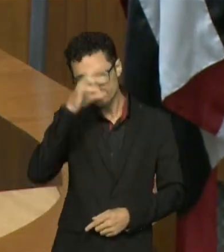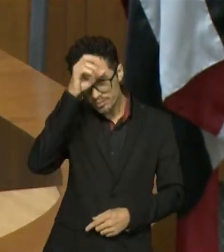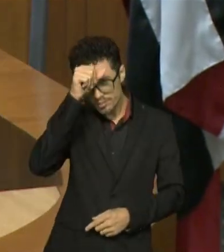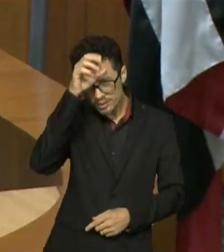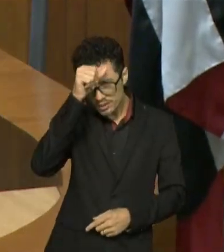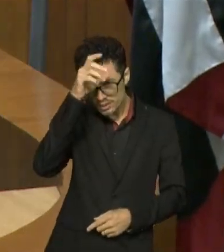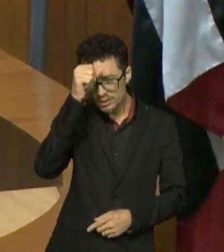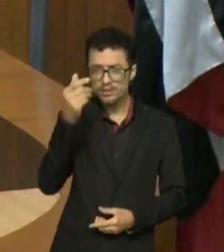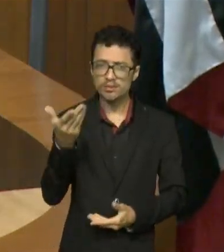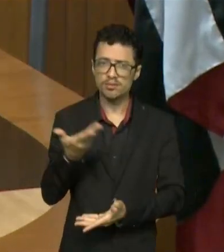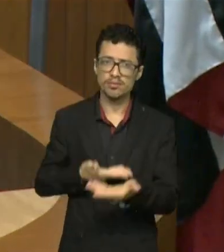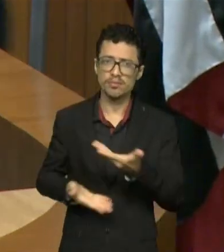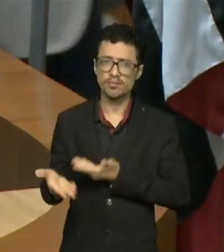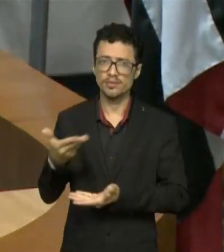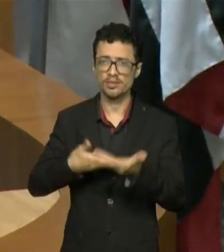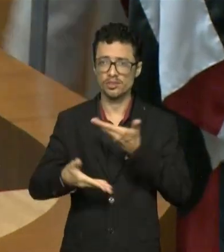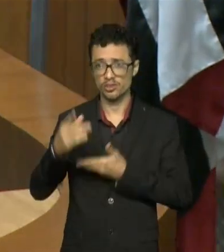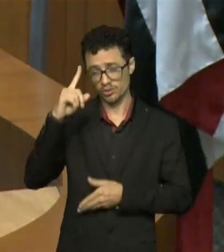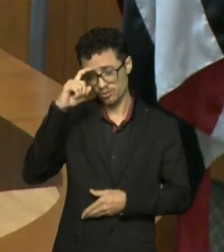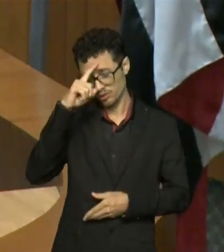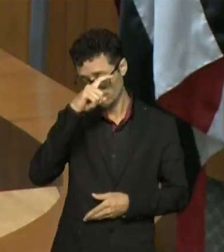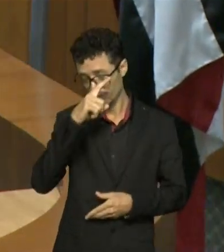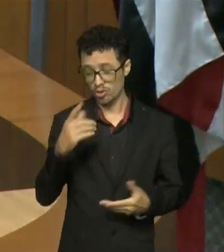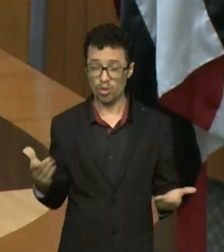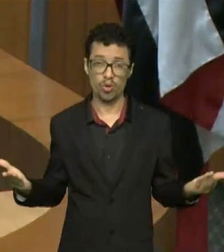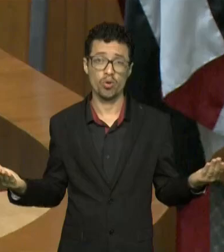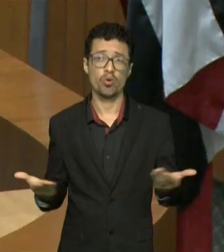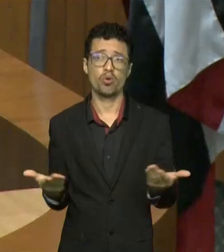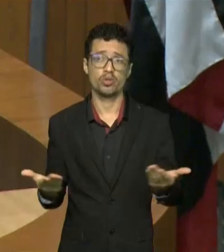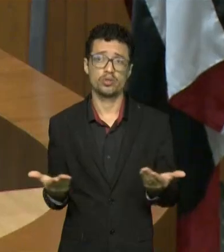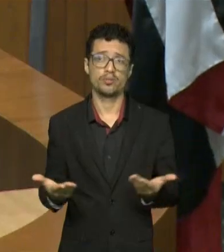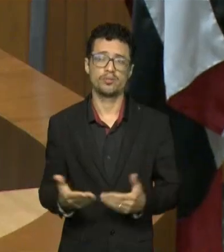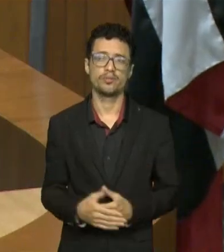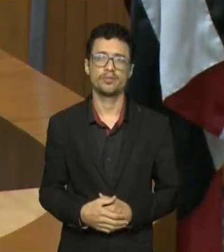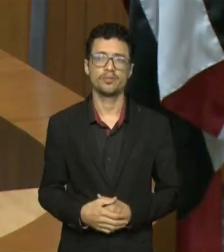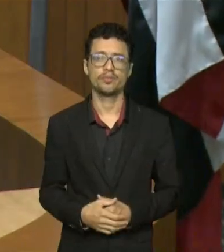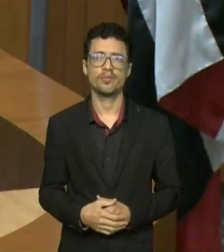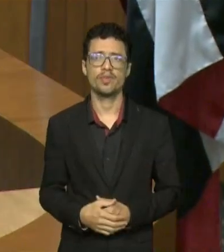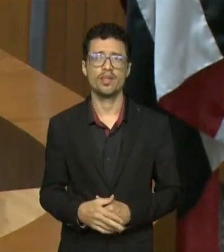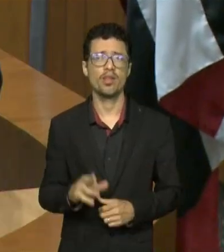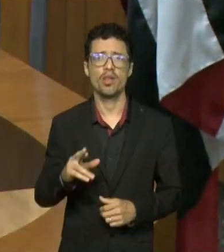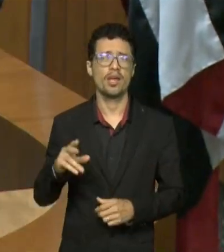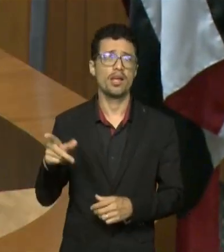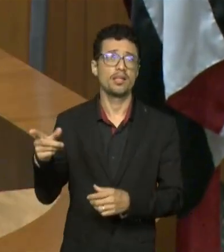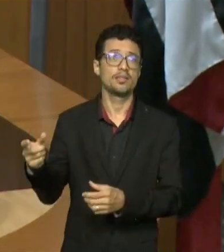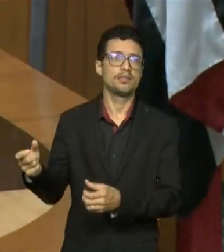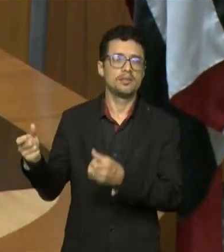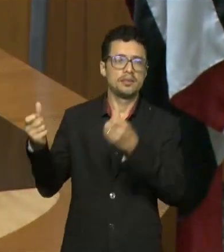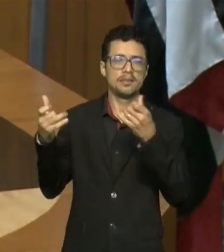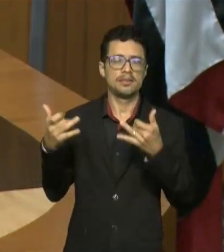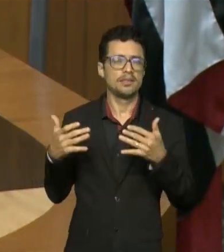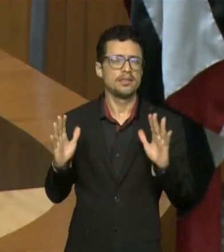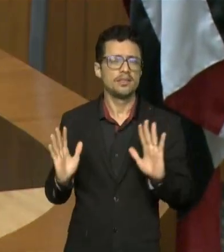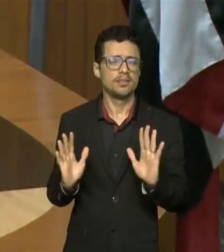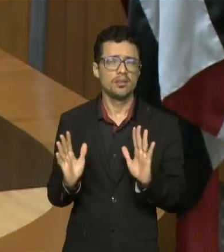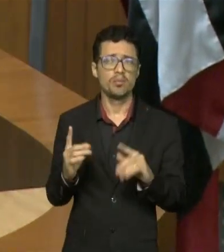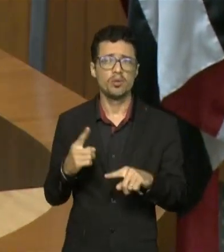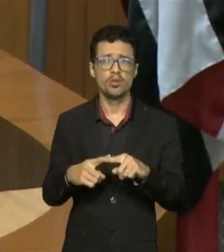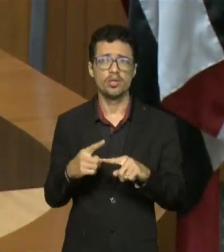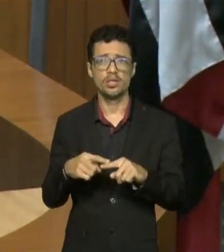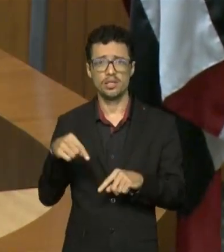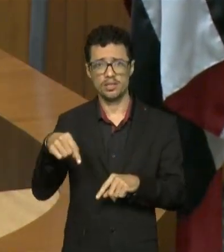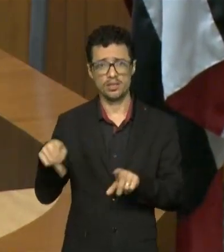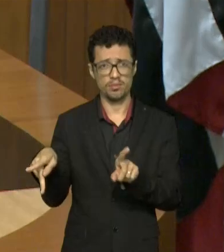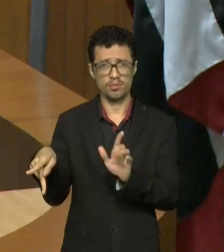mesmo. Hoje, e não são eles que me falam isso, até porque esses do gabinete militar aqui da